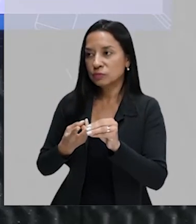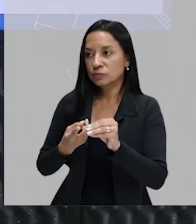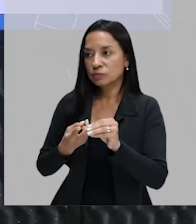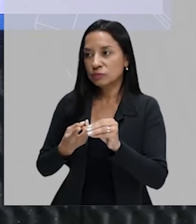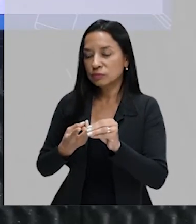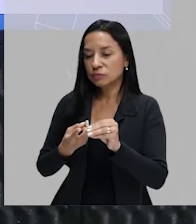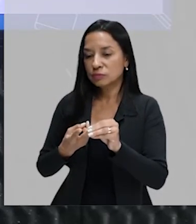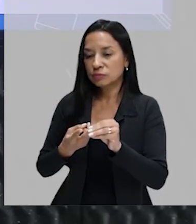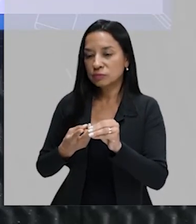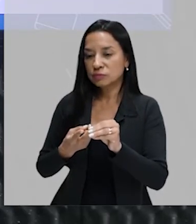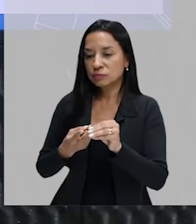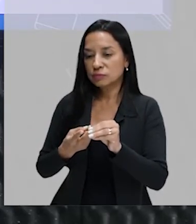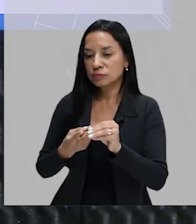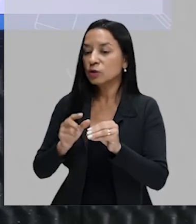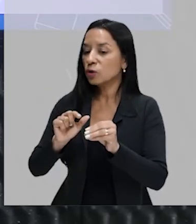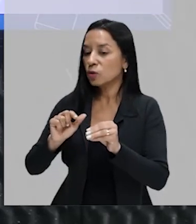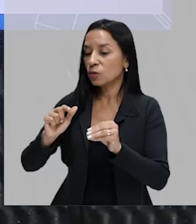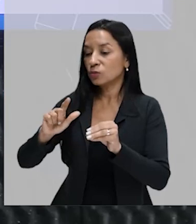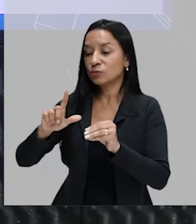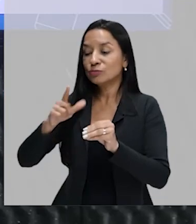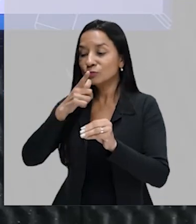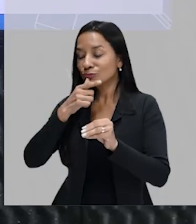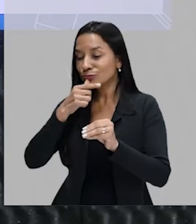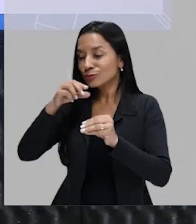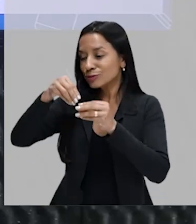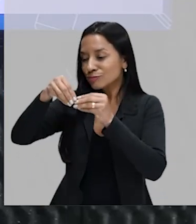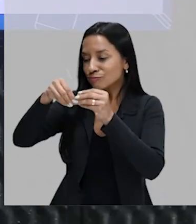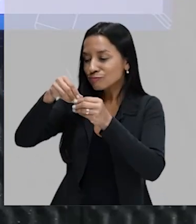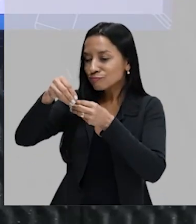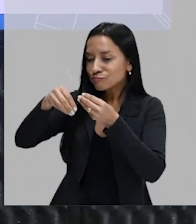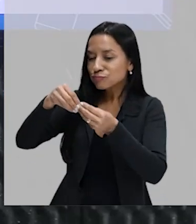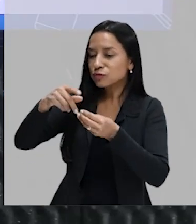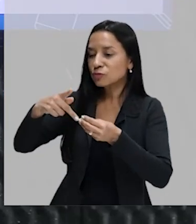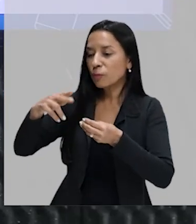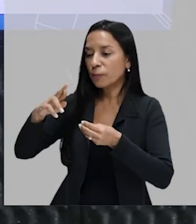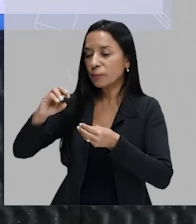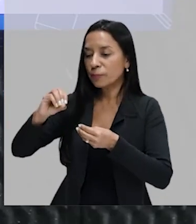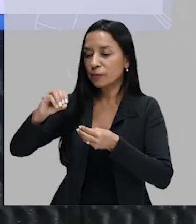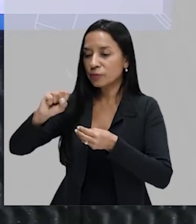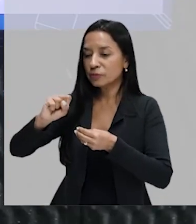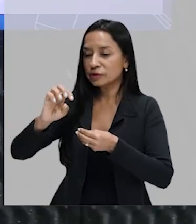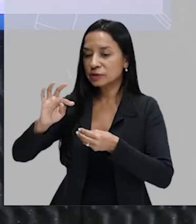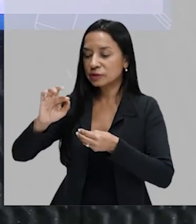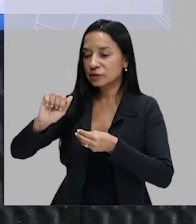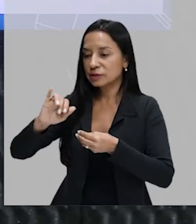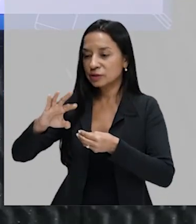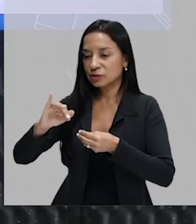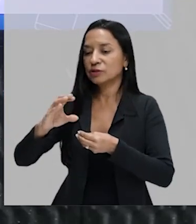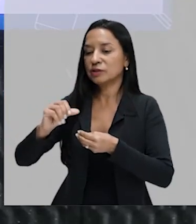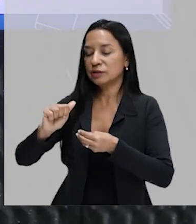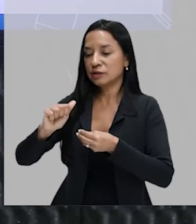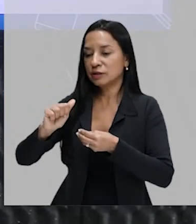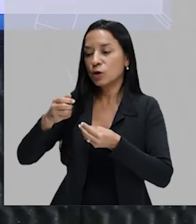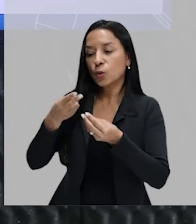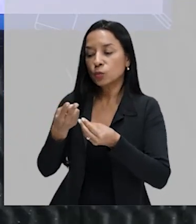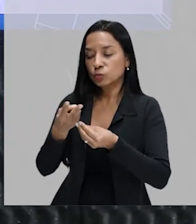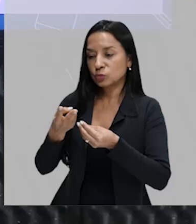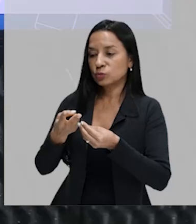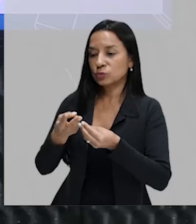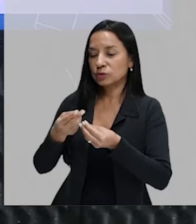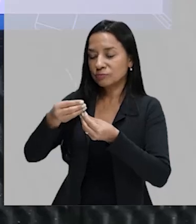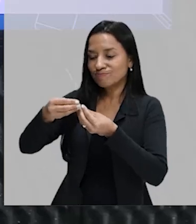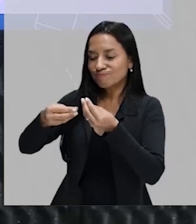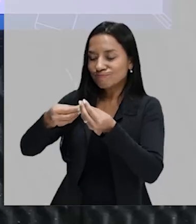líquido da glândula prostática e ainda mais o líquido da glândula bulbo-uretral. Tá?